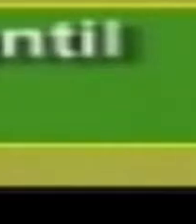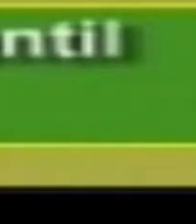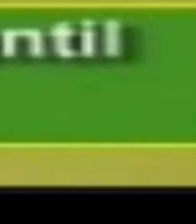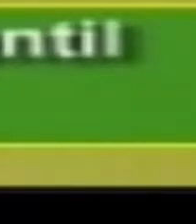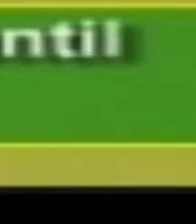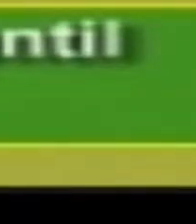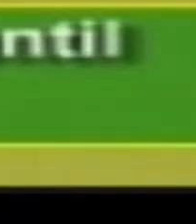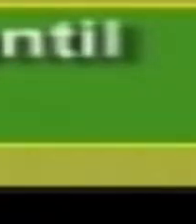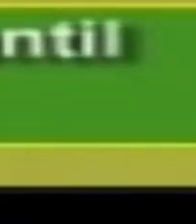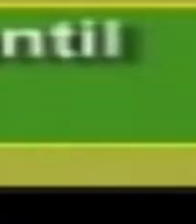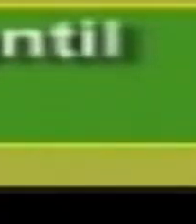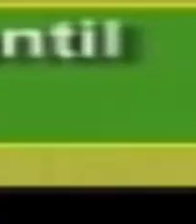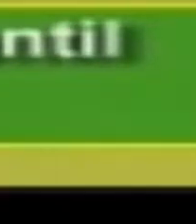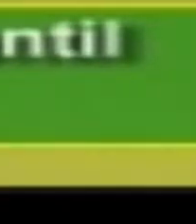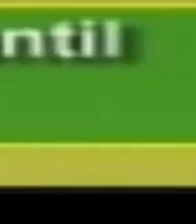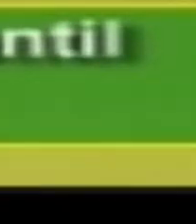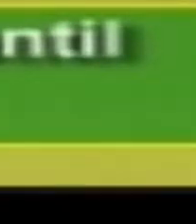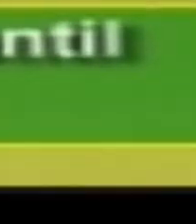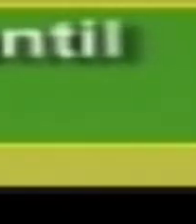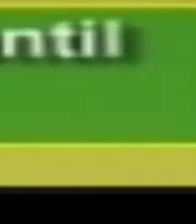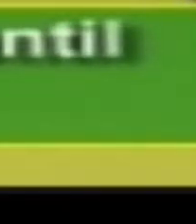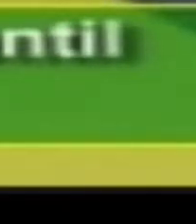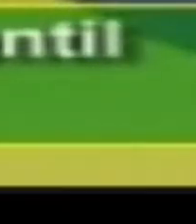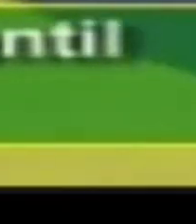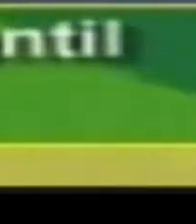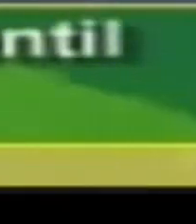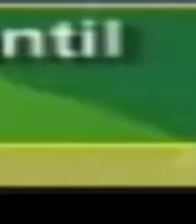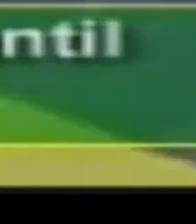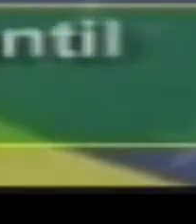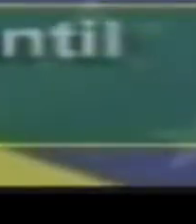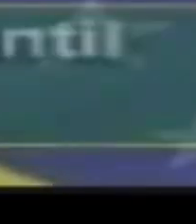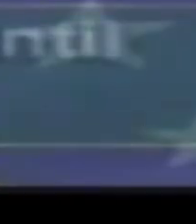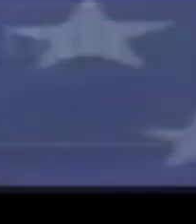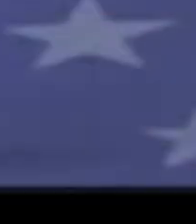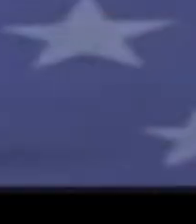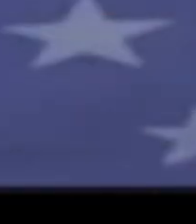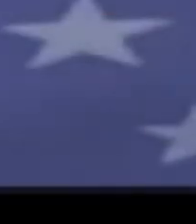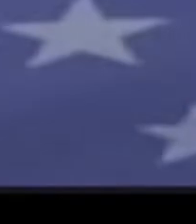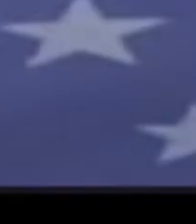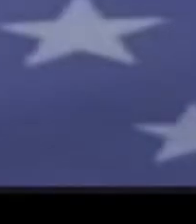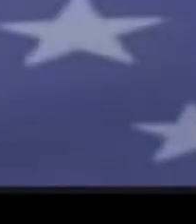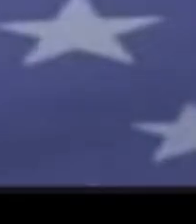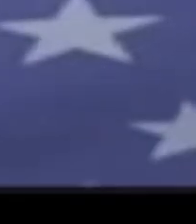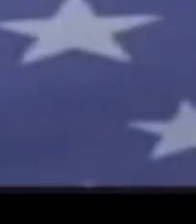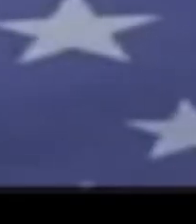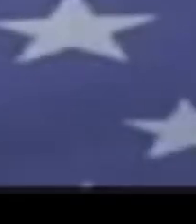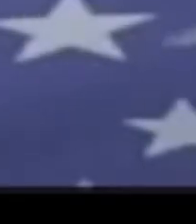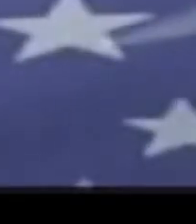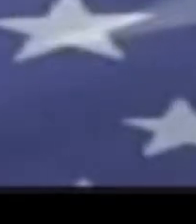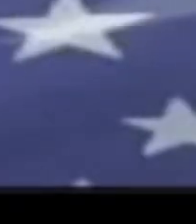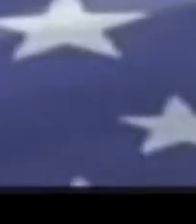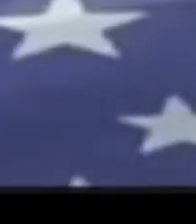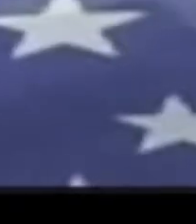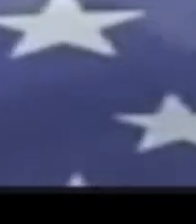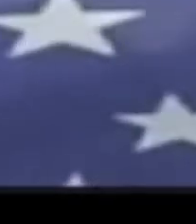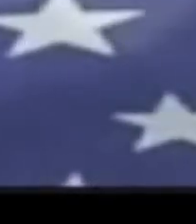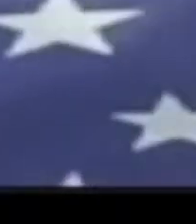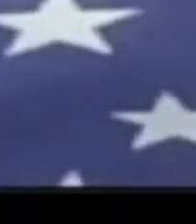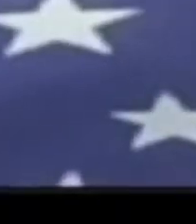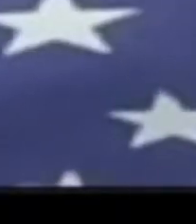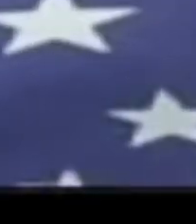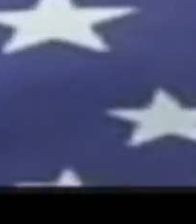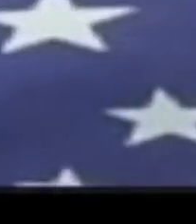no futuro e no passado, mas ergues a justiça como forte,